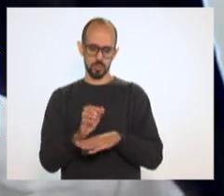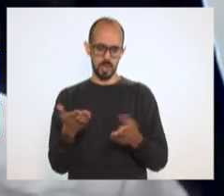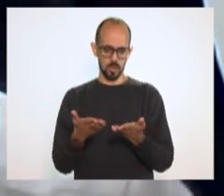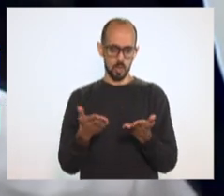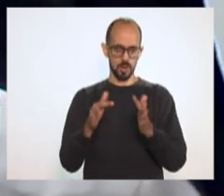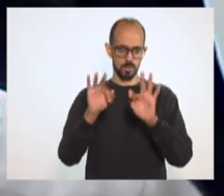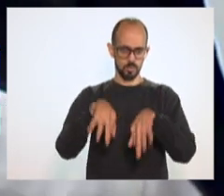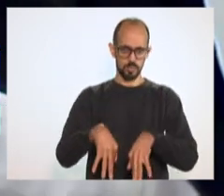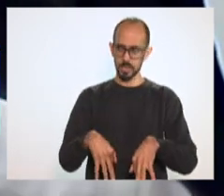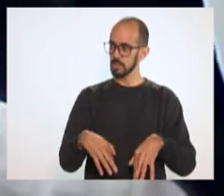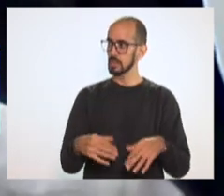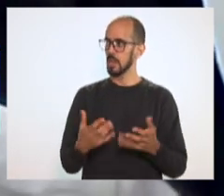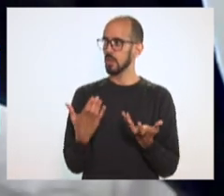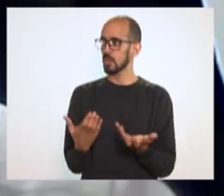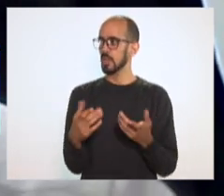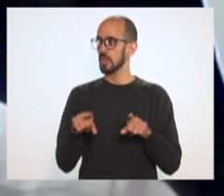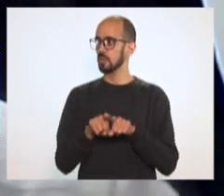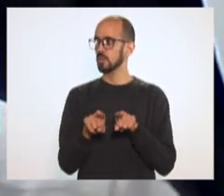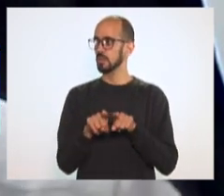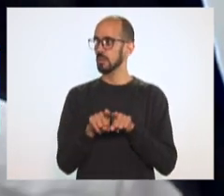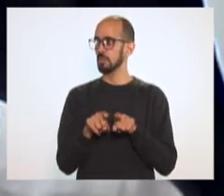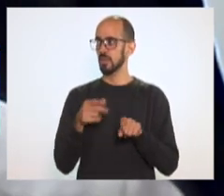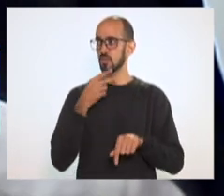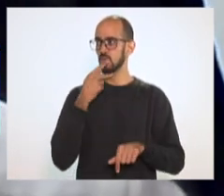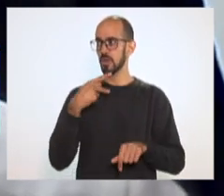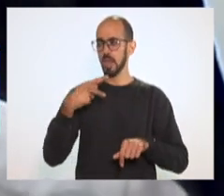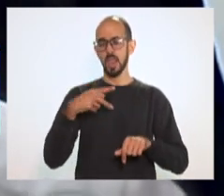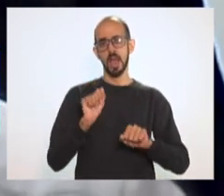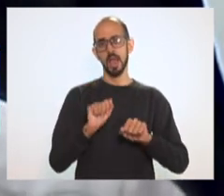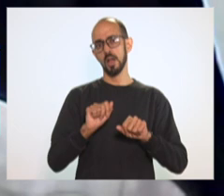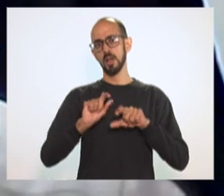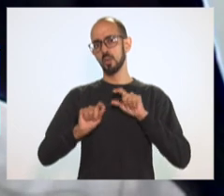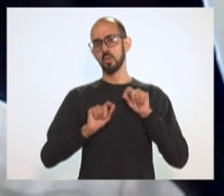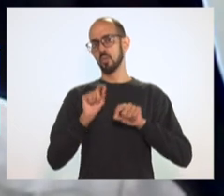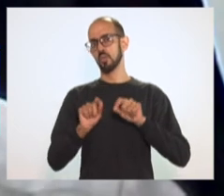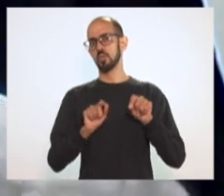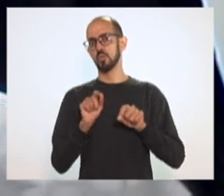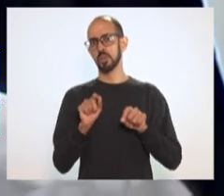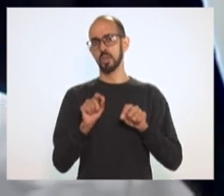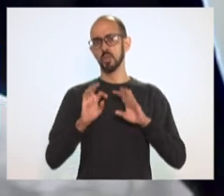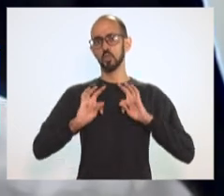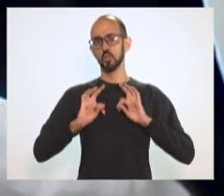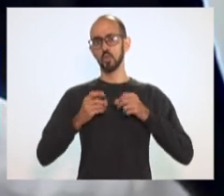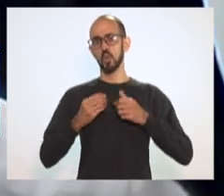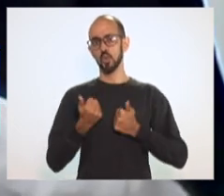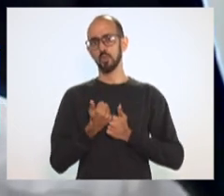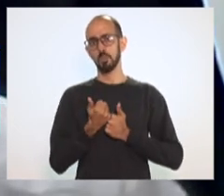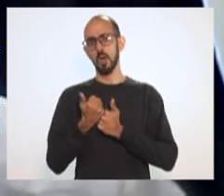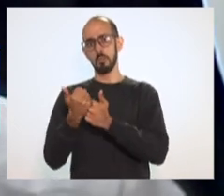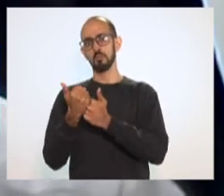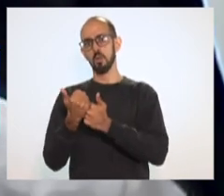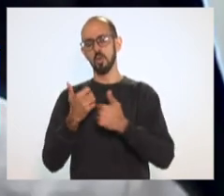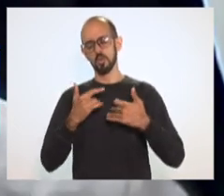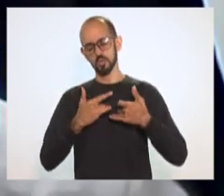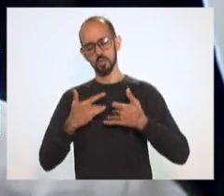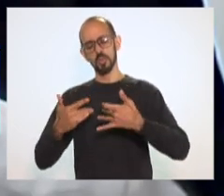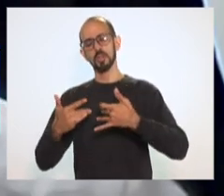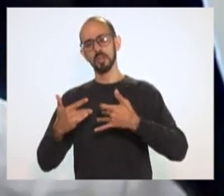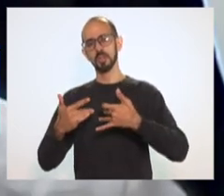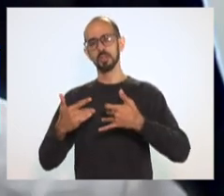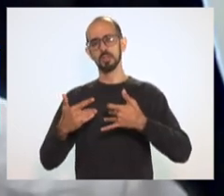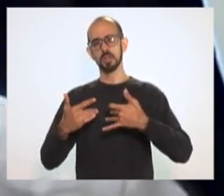poderia deixar no dia de hoje de registrar aqui todo o meu apoio minha solidariedade